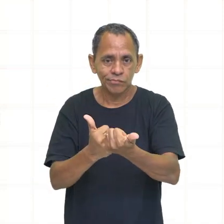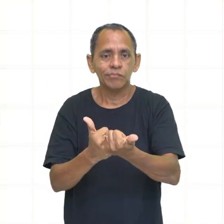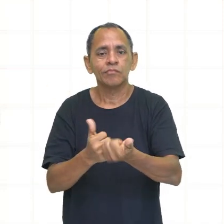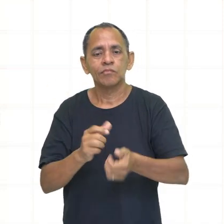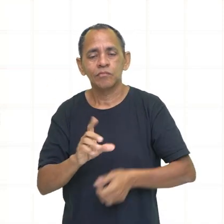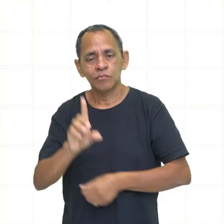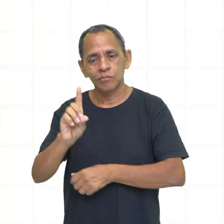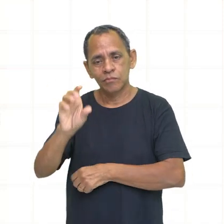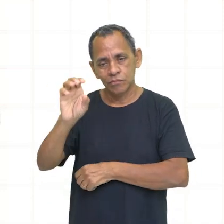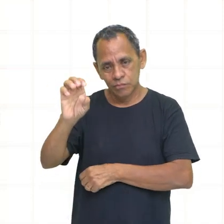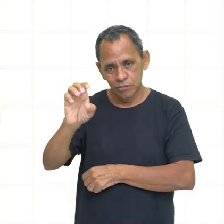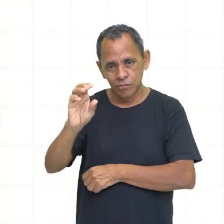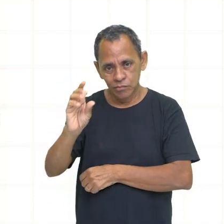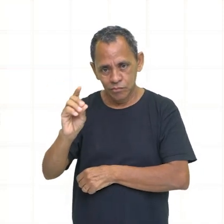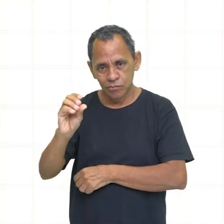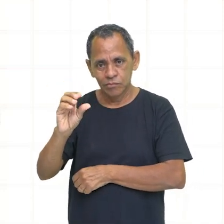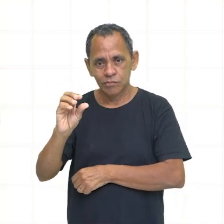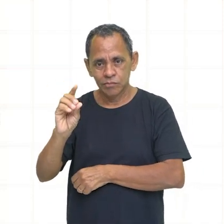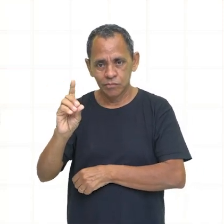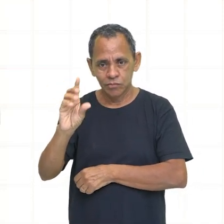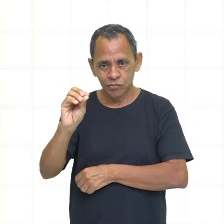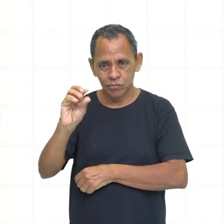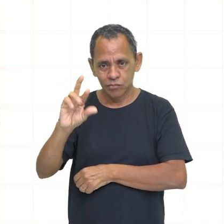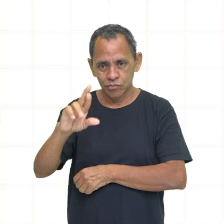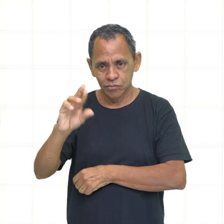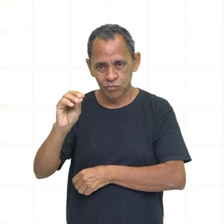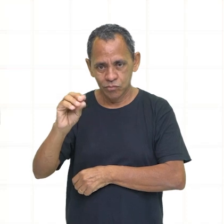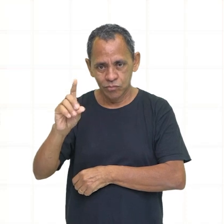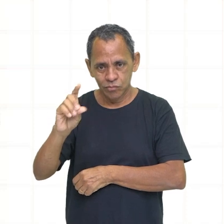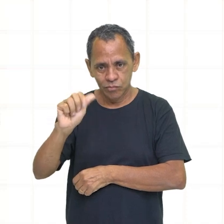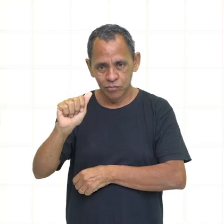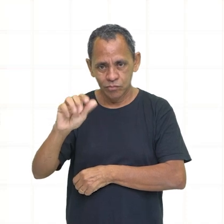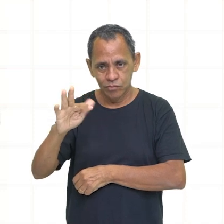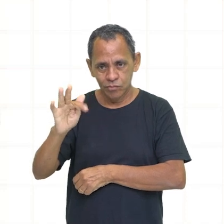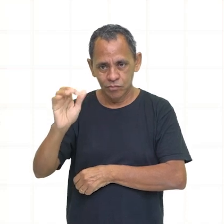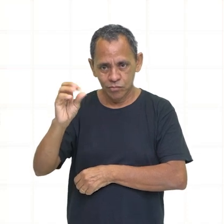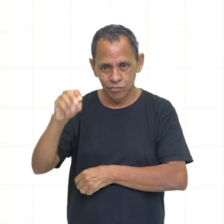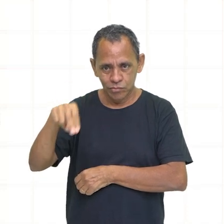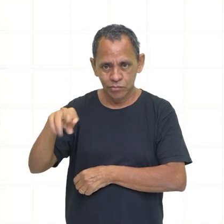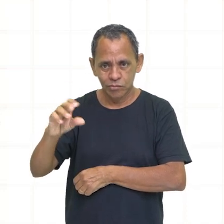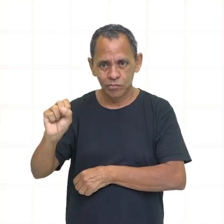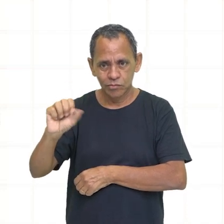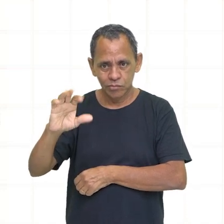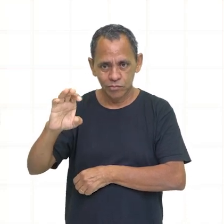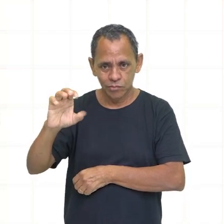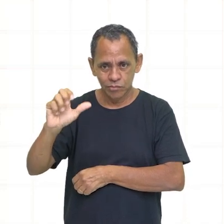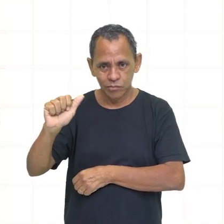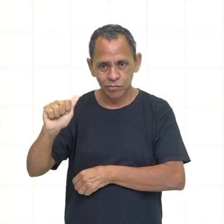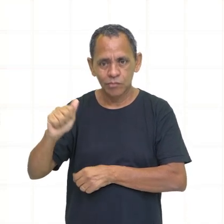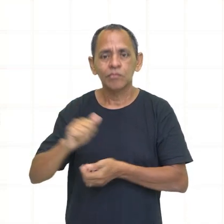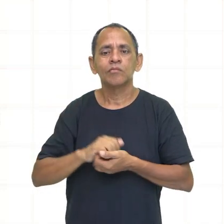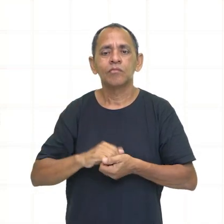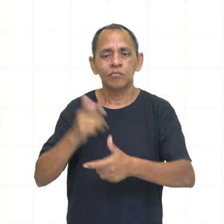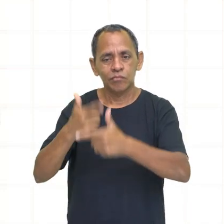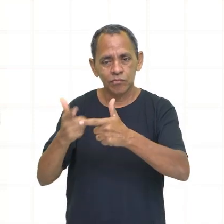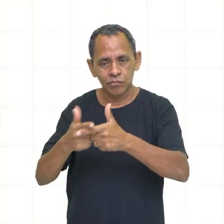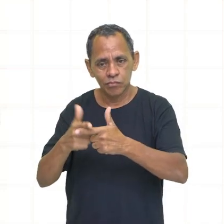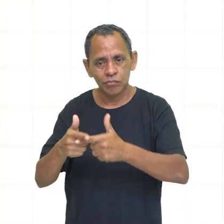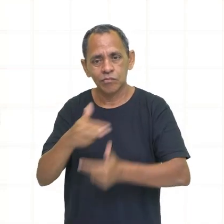assumir a presidência em um momento de grande instabilidade política e econômica, visto